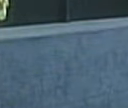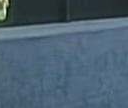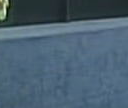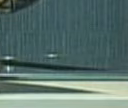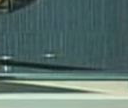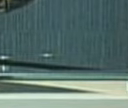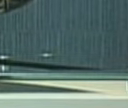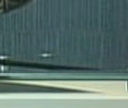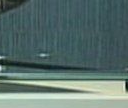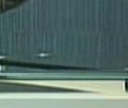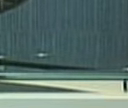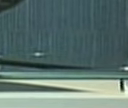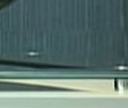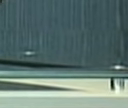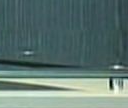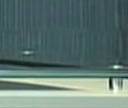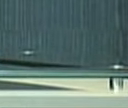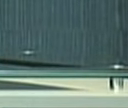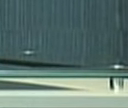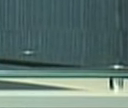Senhor presidente, senhores deputados, senhoras deputadas,